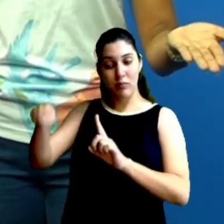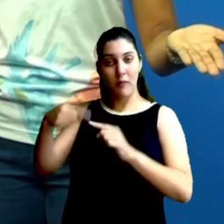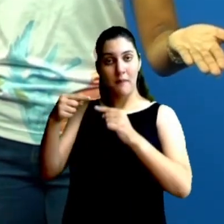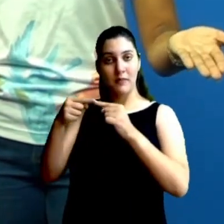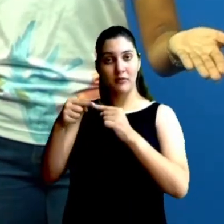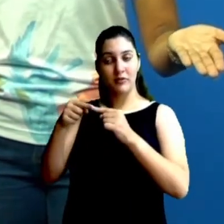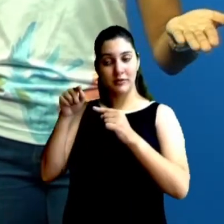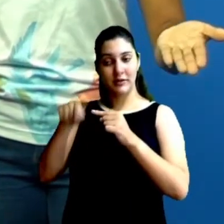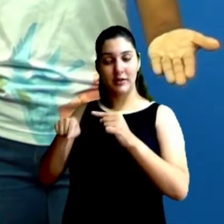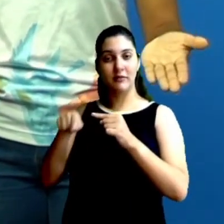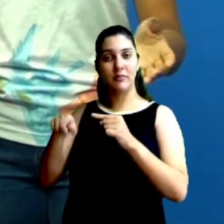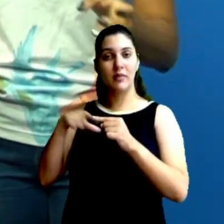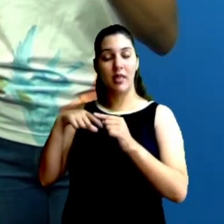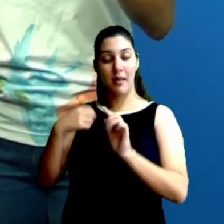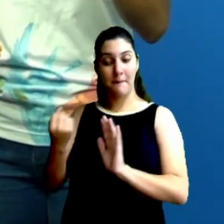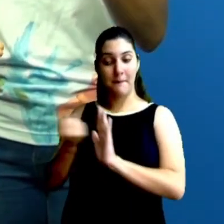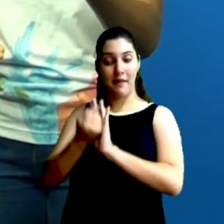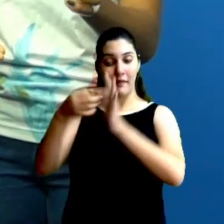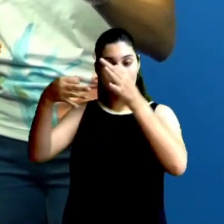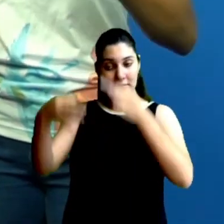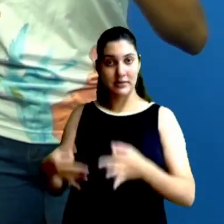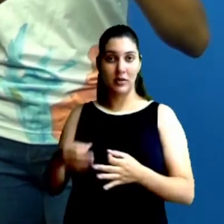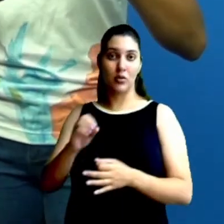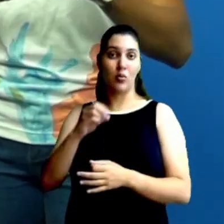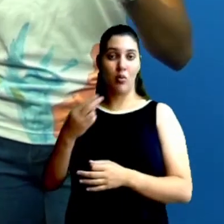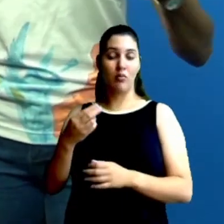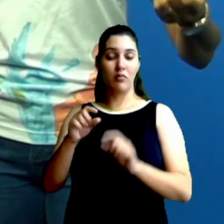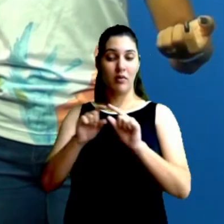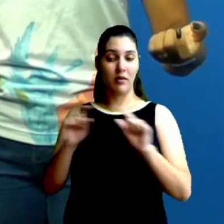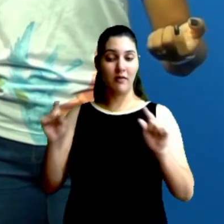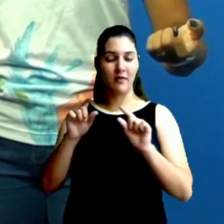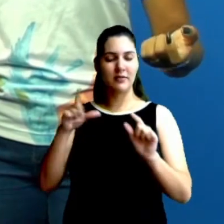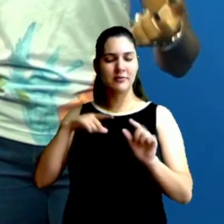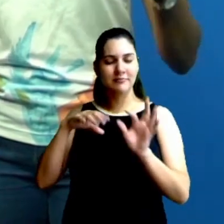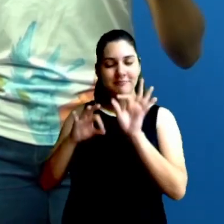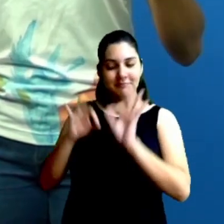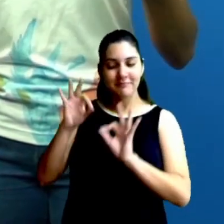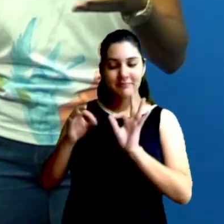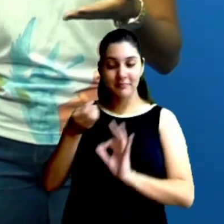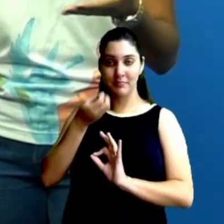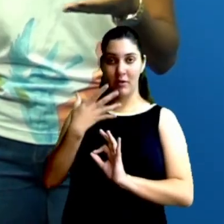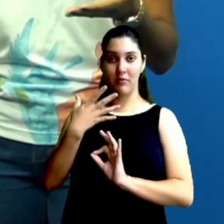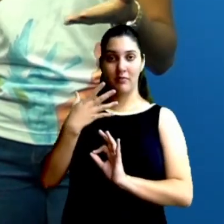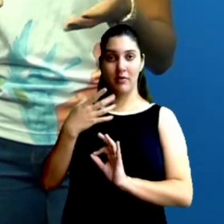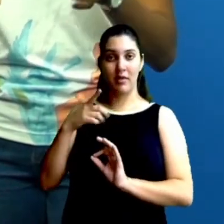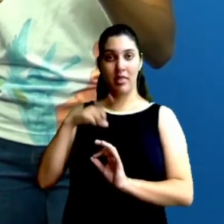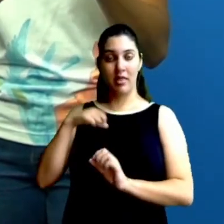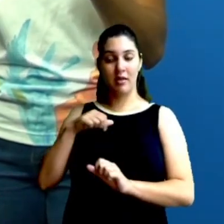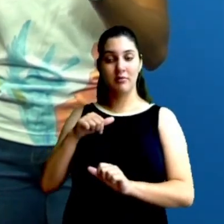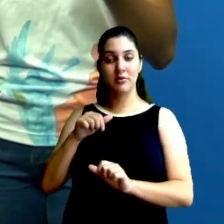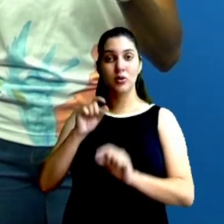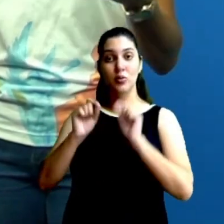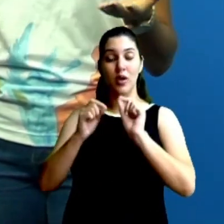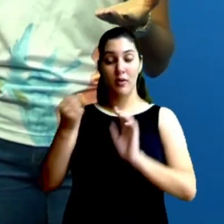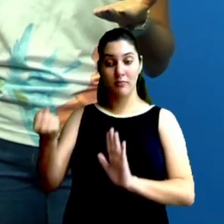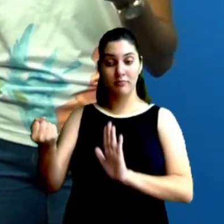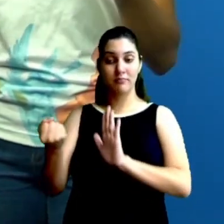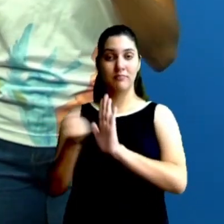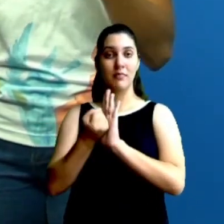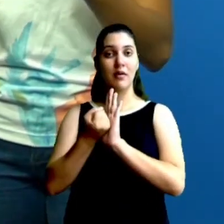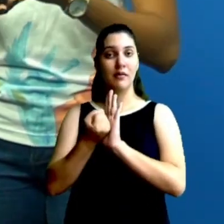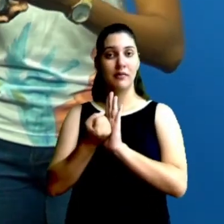talvez aquela marca ter dado tão certo, ou aquela frase ter se encaixado tão bem, a ponto de virar uma